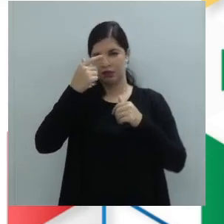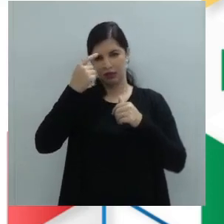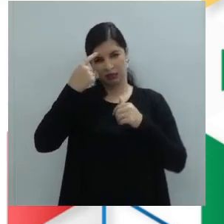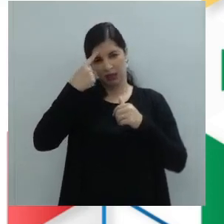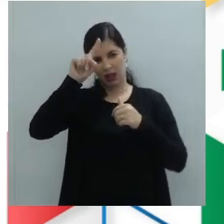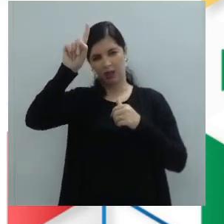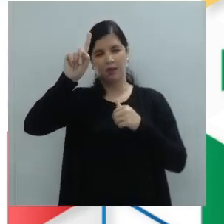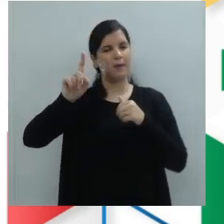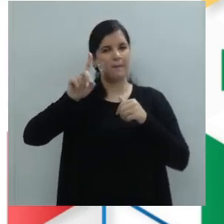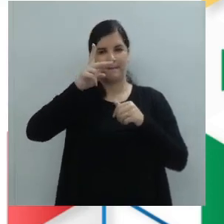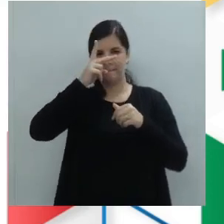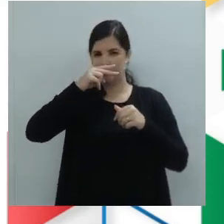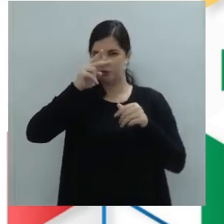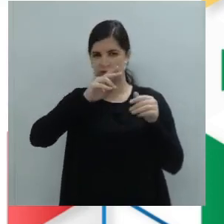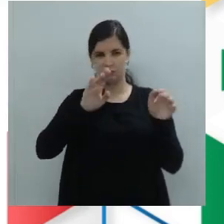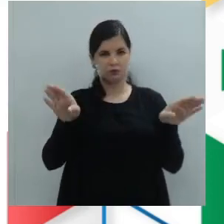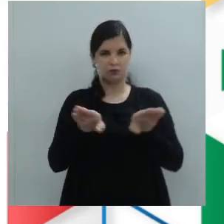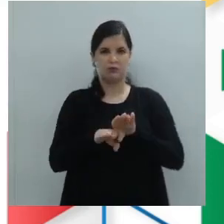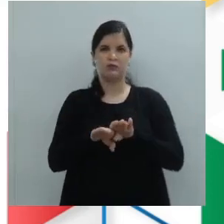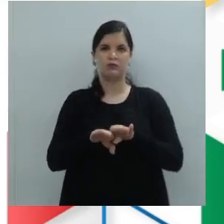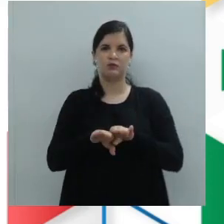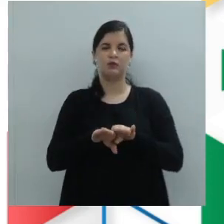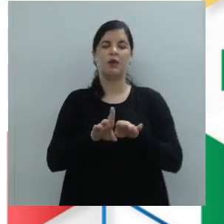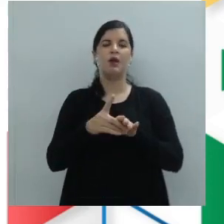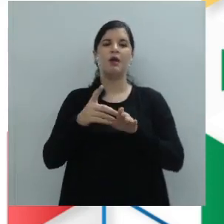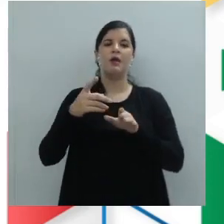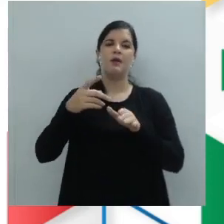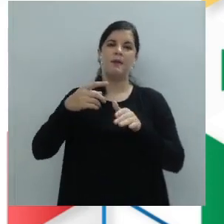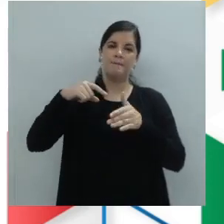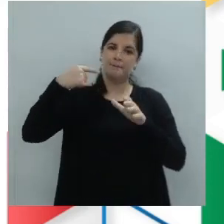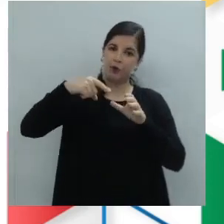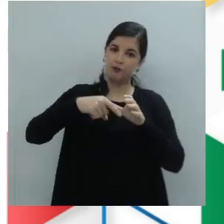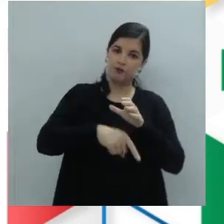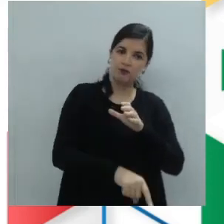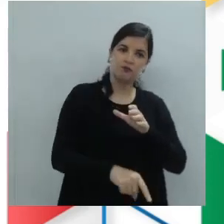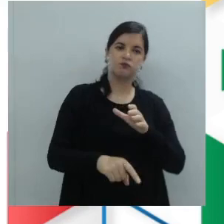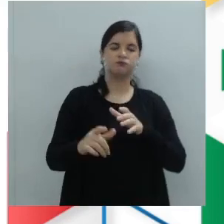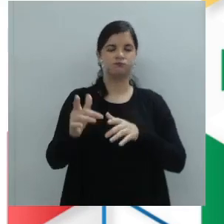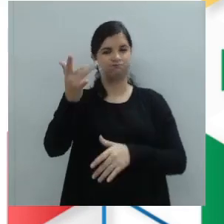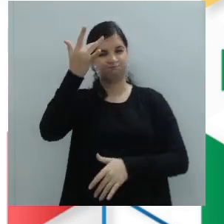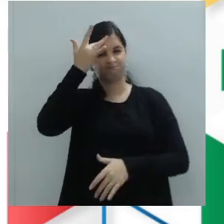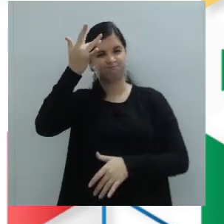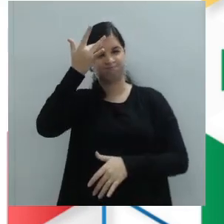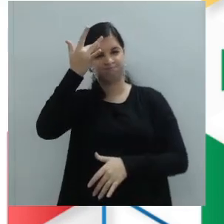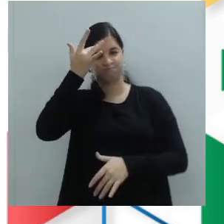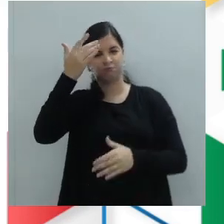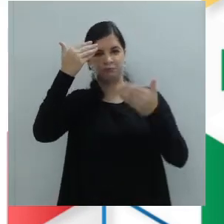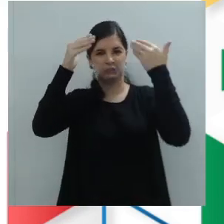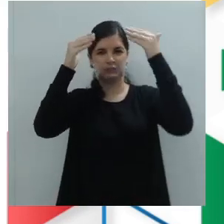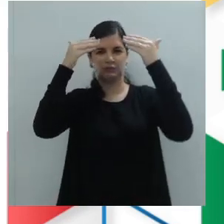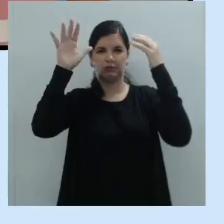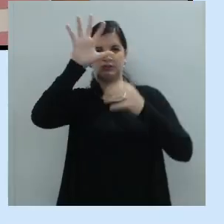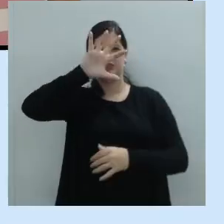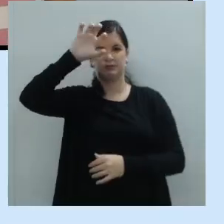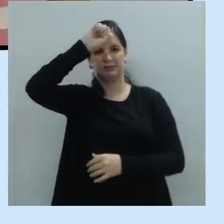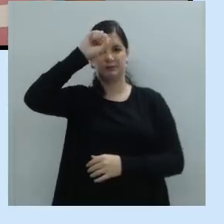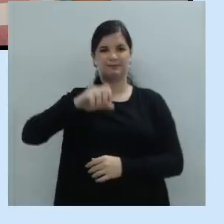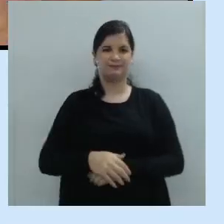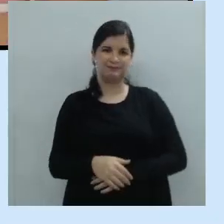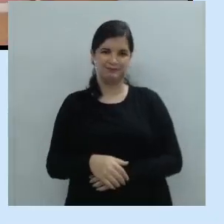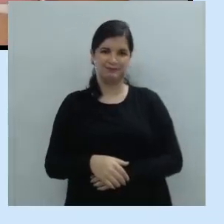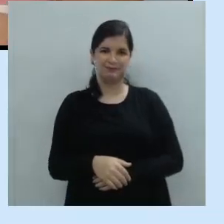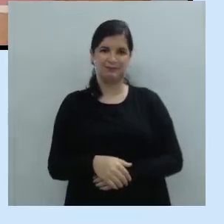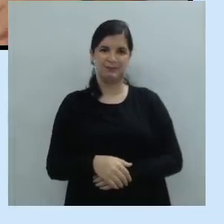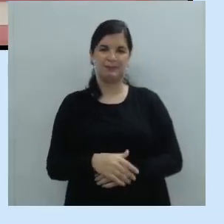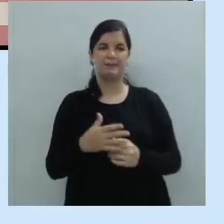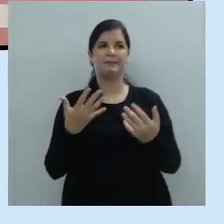ideal. Qual é o ideal? O aperfeiçoamento intelectual, psíquico e espiritual. Observando para